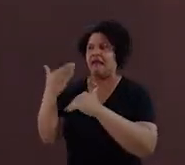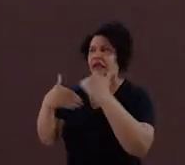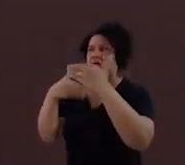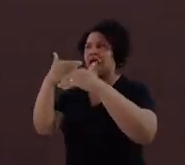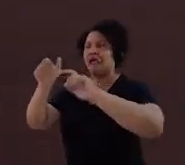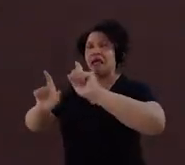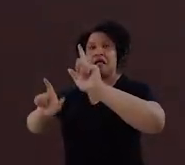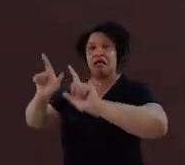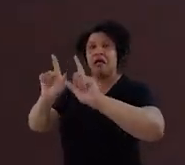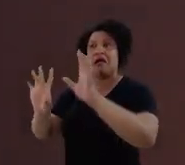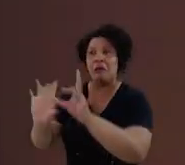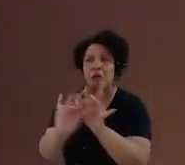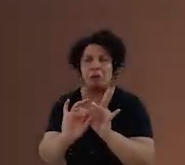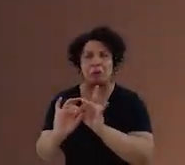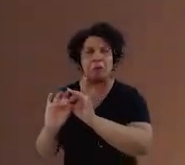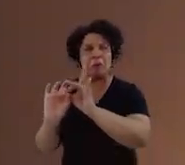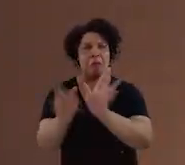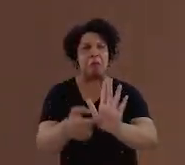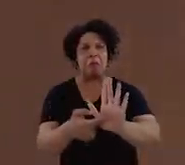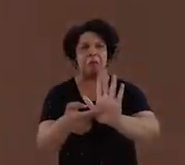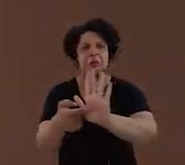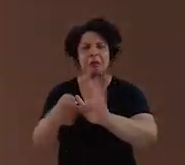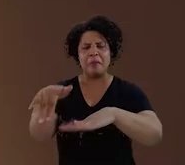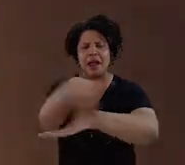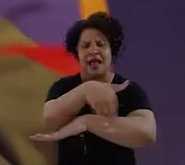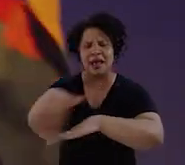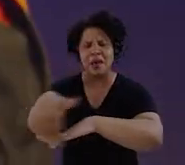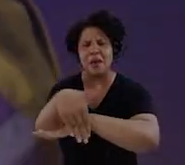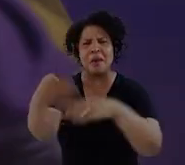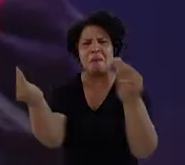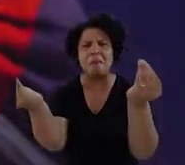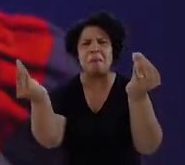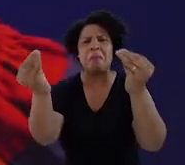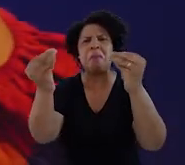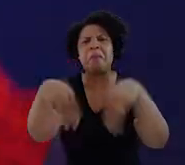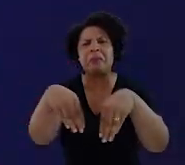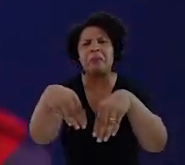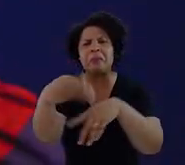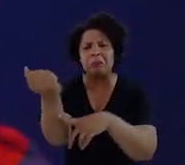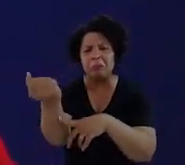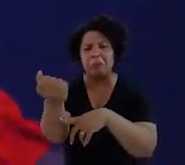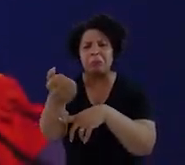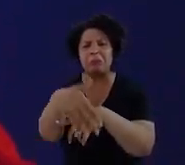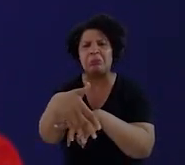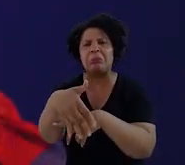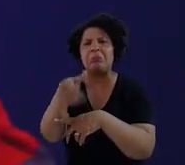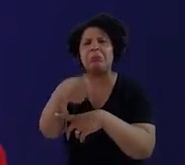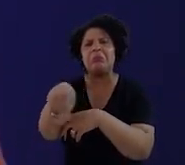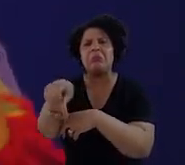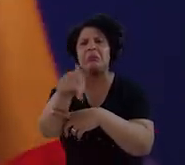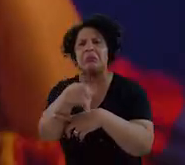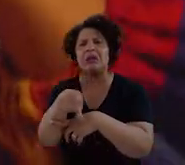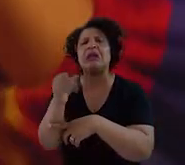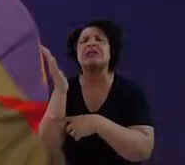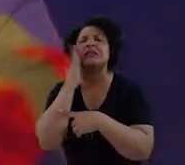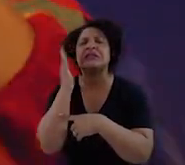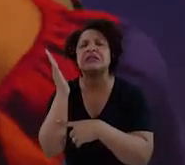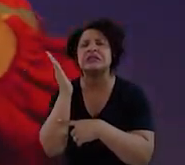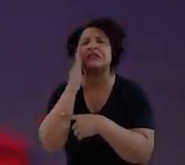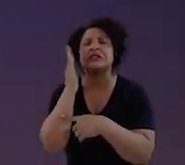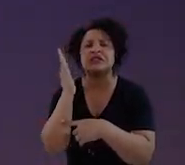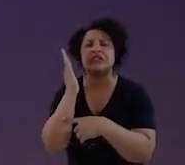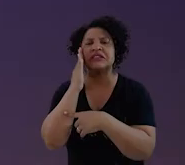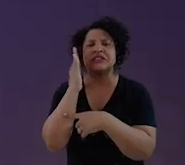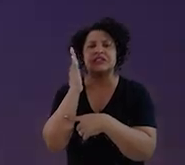gritaram paz e união. Mas lá na rua do progresso. Vários niggas bolado na contenção. Vários niggas bolado na contenção. É,